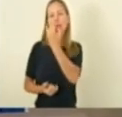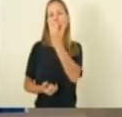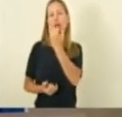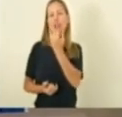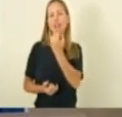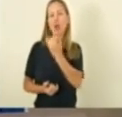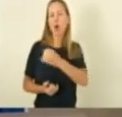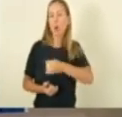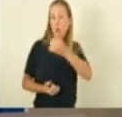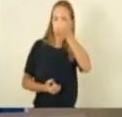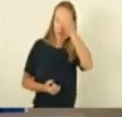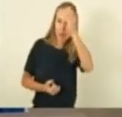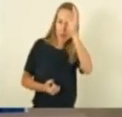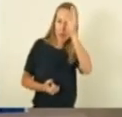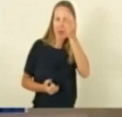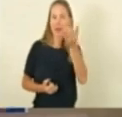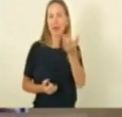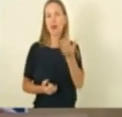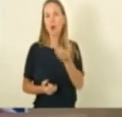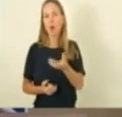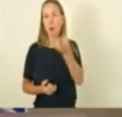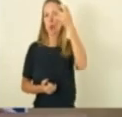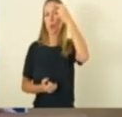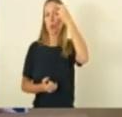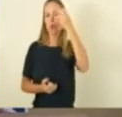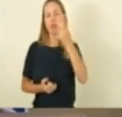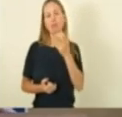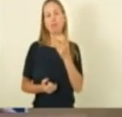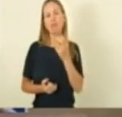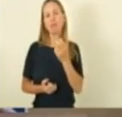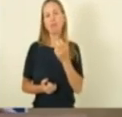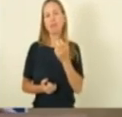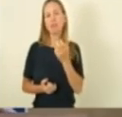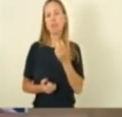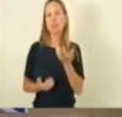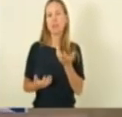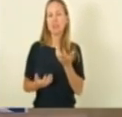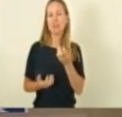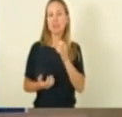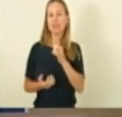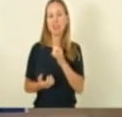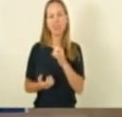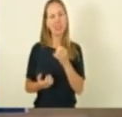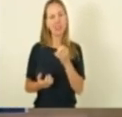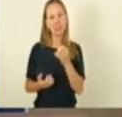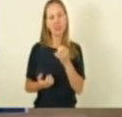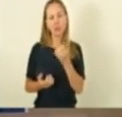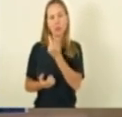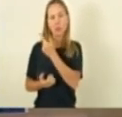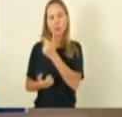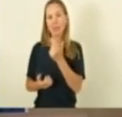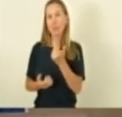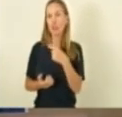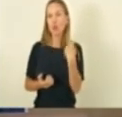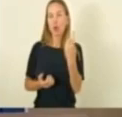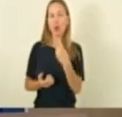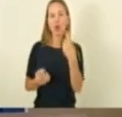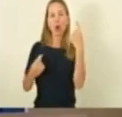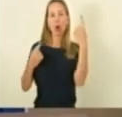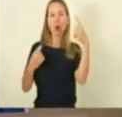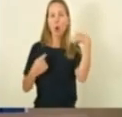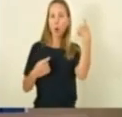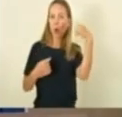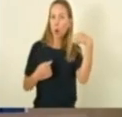conhecimento ou não, nós vamos realmente acabar enlouquecendo todos juntos, e talvez nós estejamos enlouquecendo